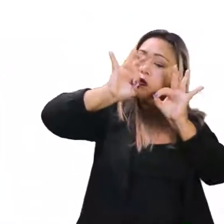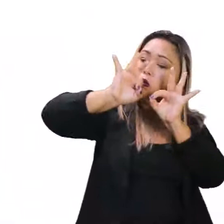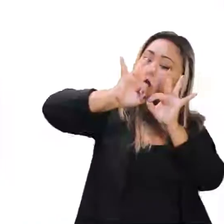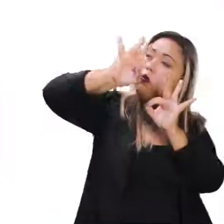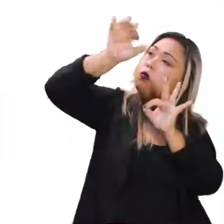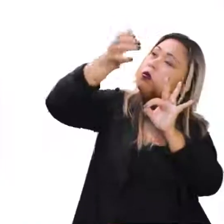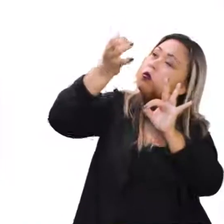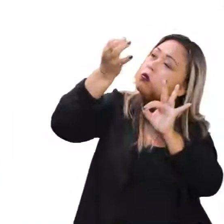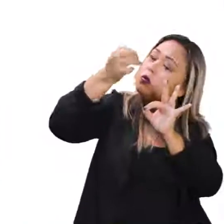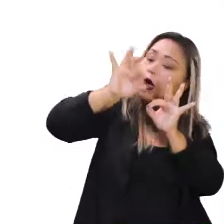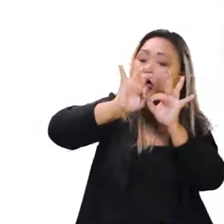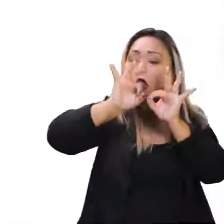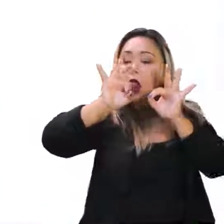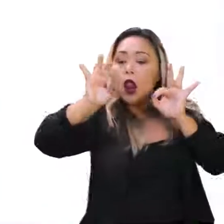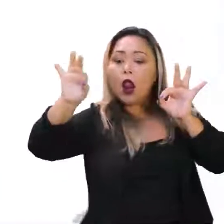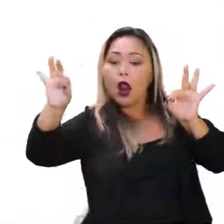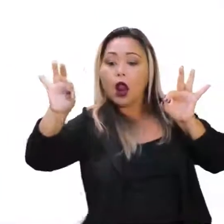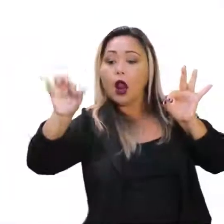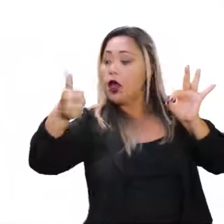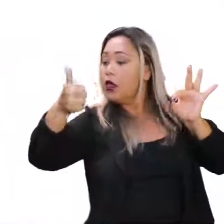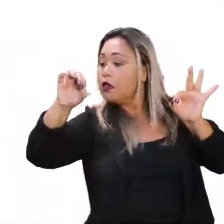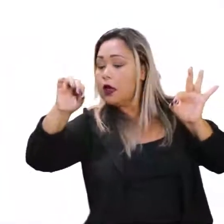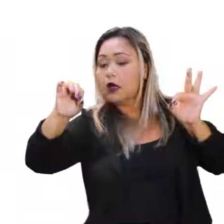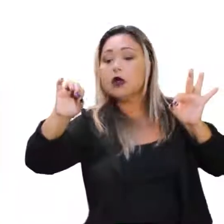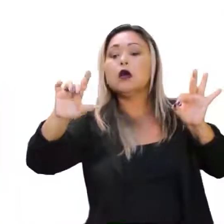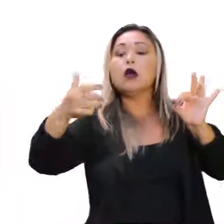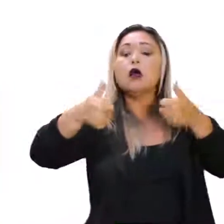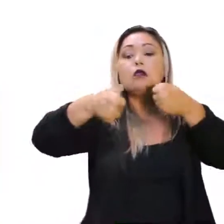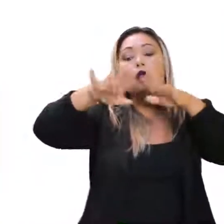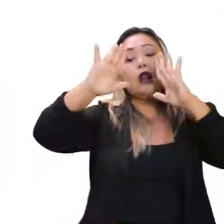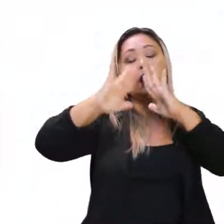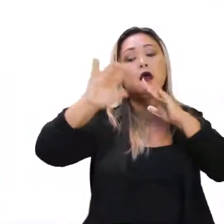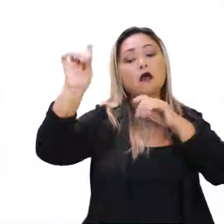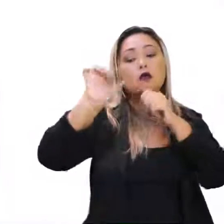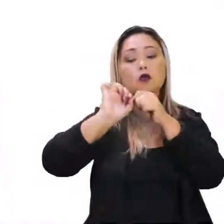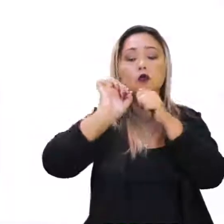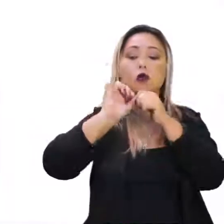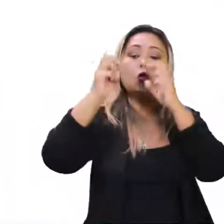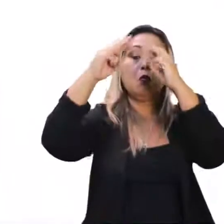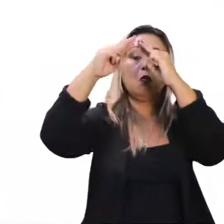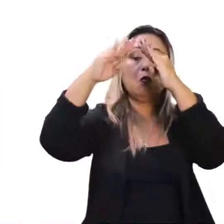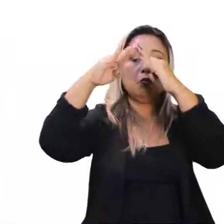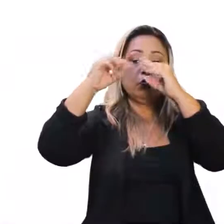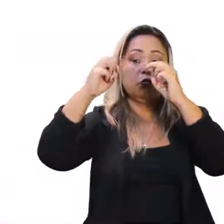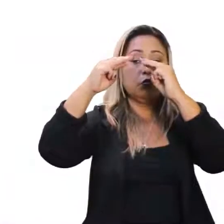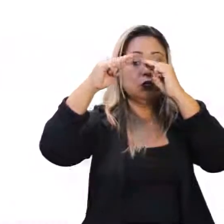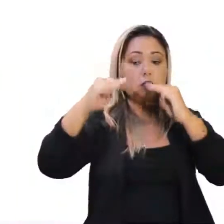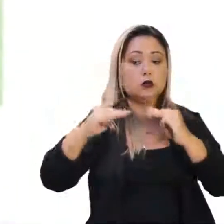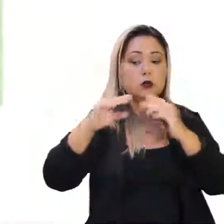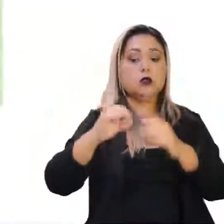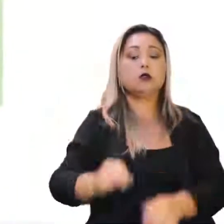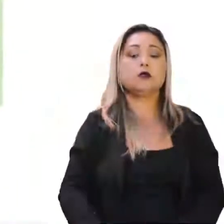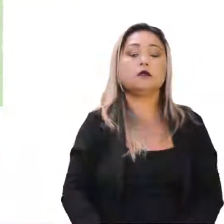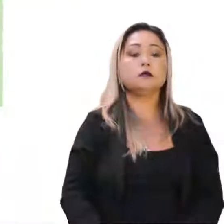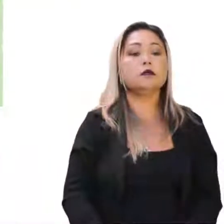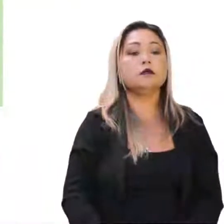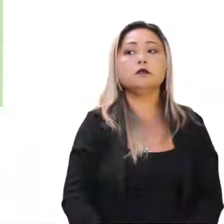de altura, é imensa, né? Sim, Está lá no Museu do Louvre atualmente. verdade.